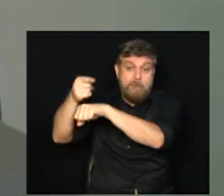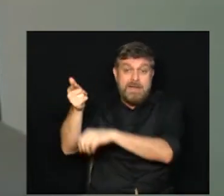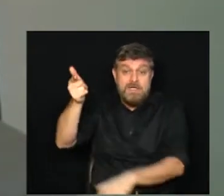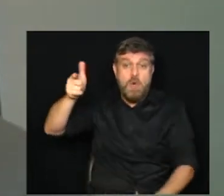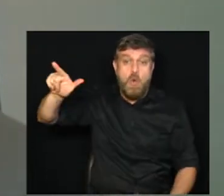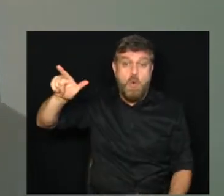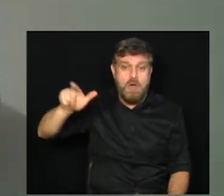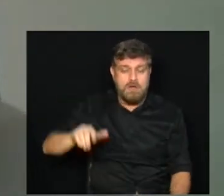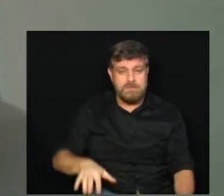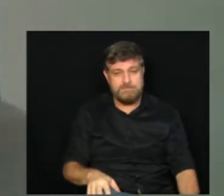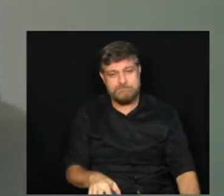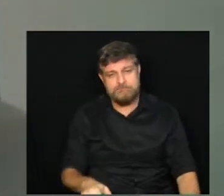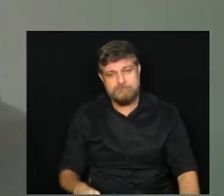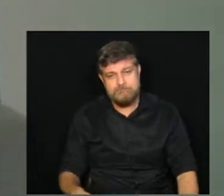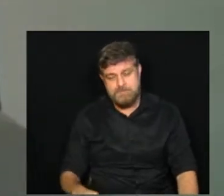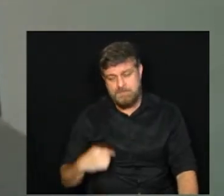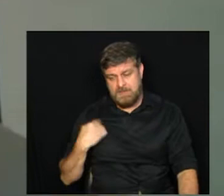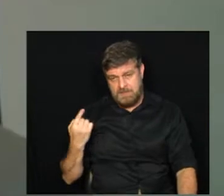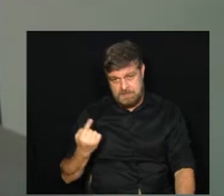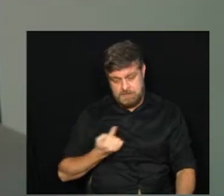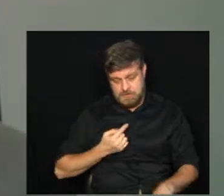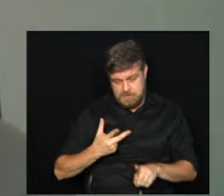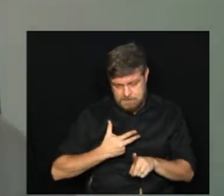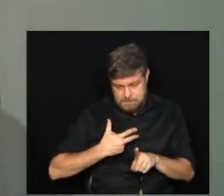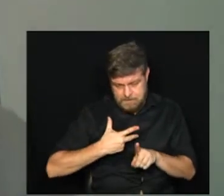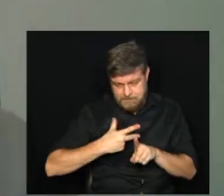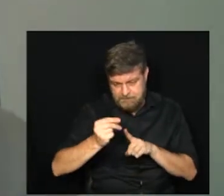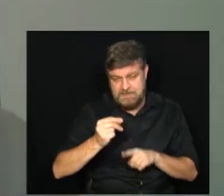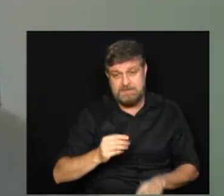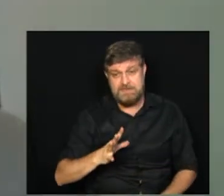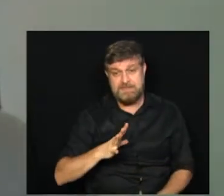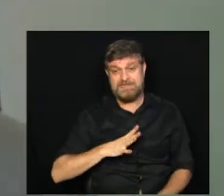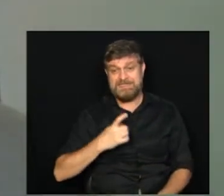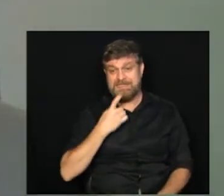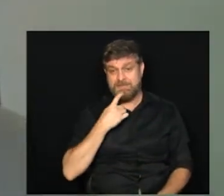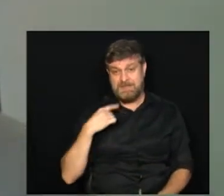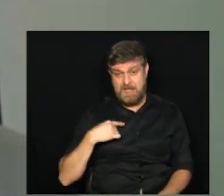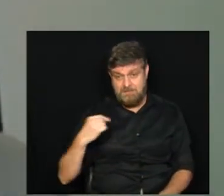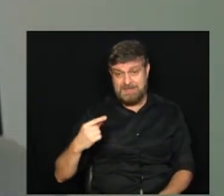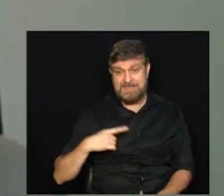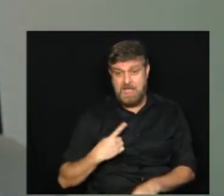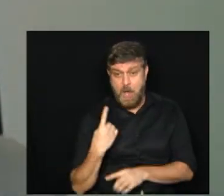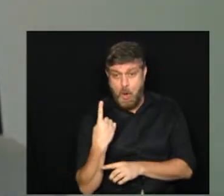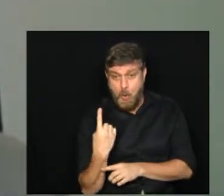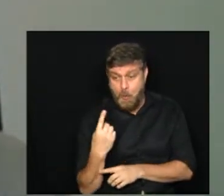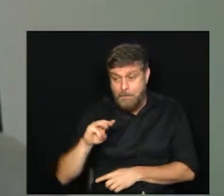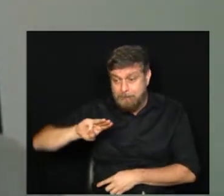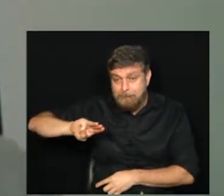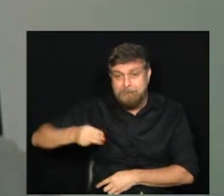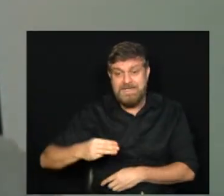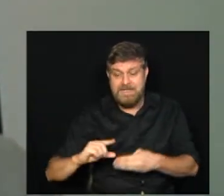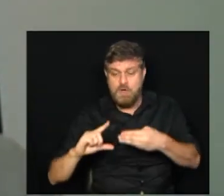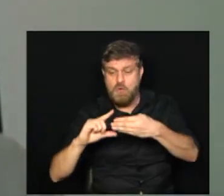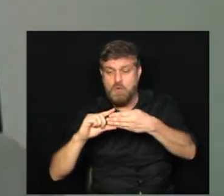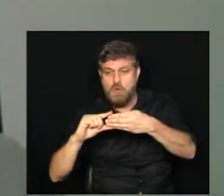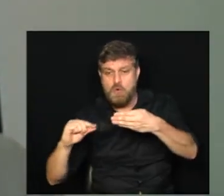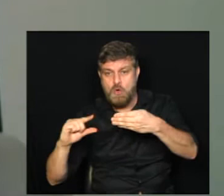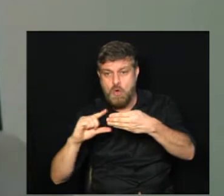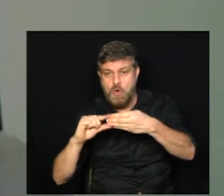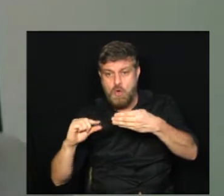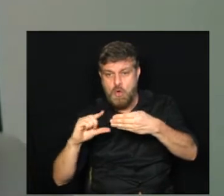e sendo classificados, a gente vai ter uma verba de $1 milhão para aplicar nessa